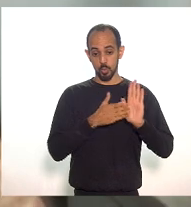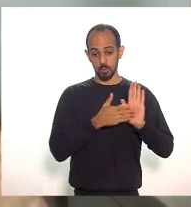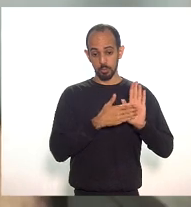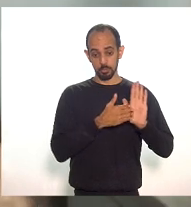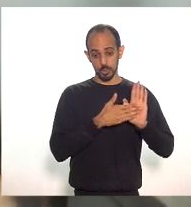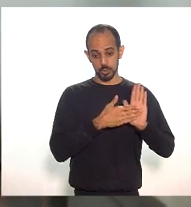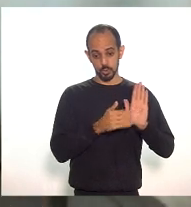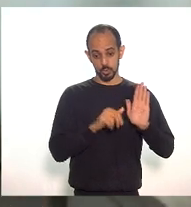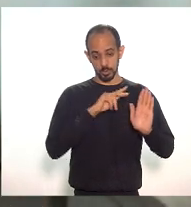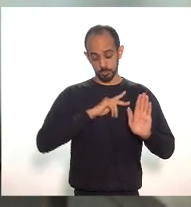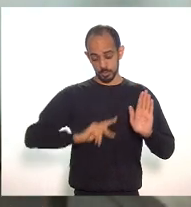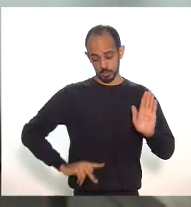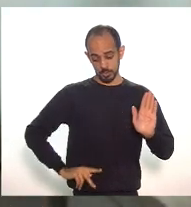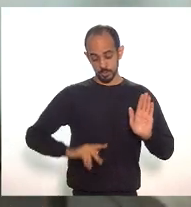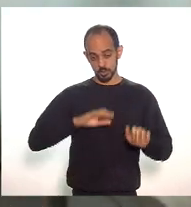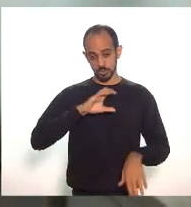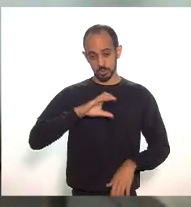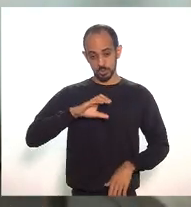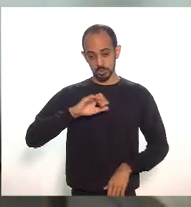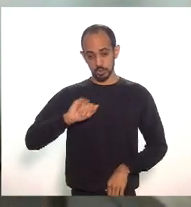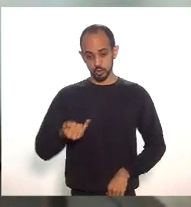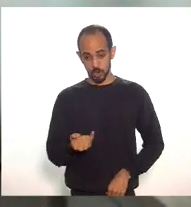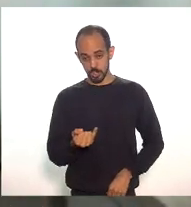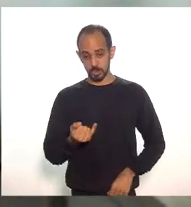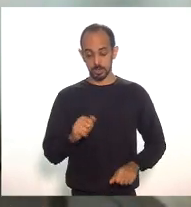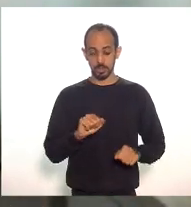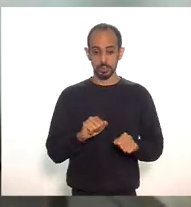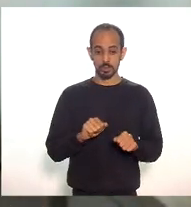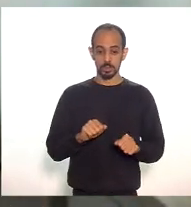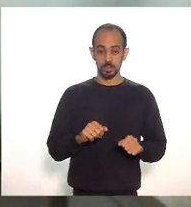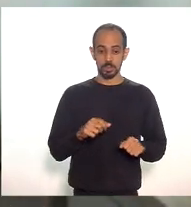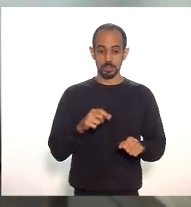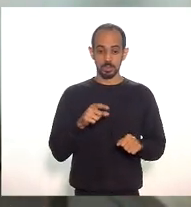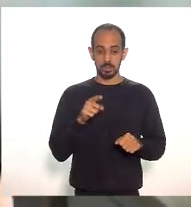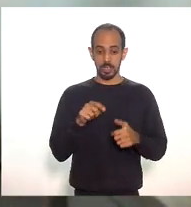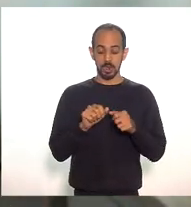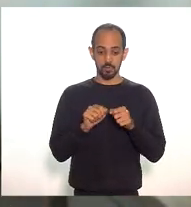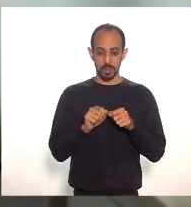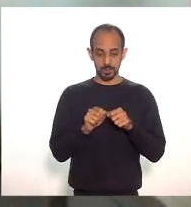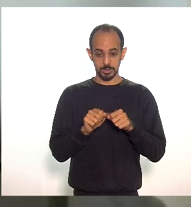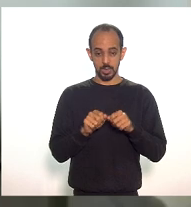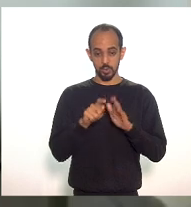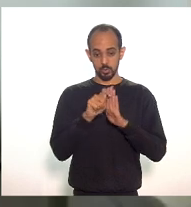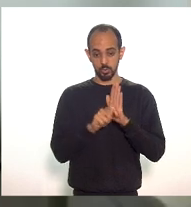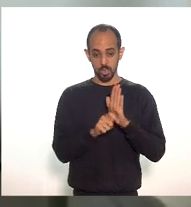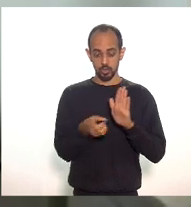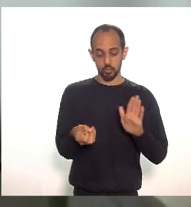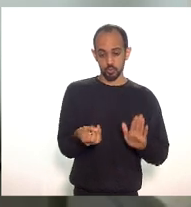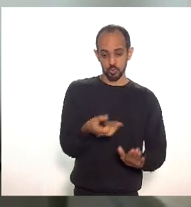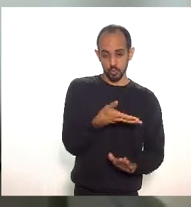da começou de construção e justiça o dela redigiu o projeto